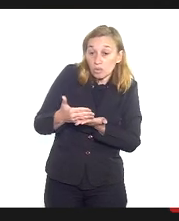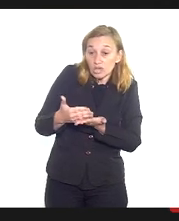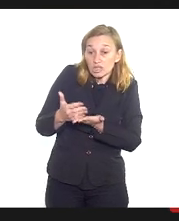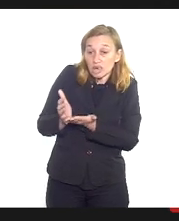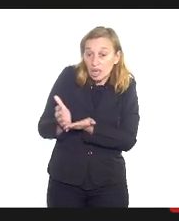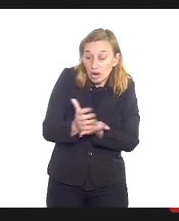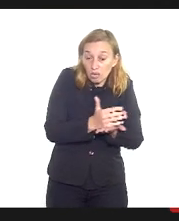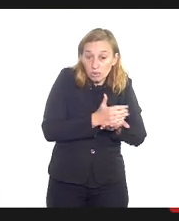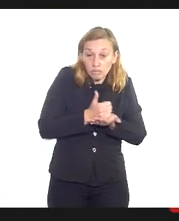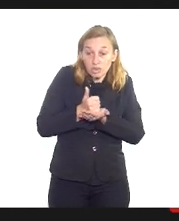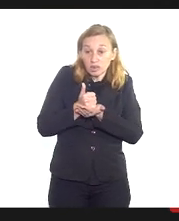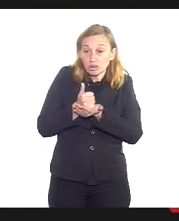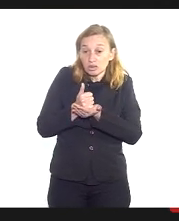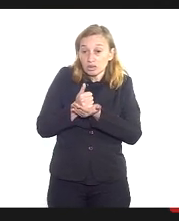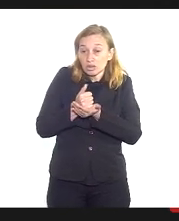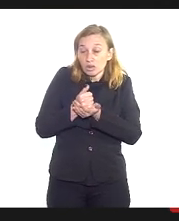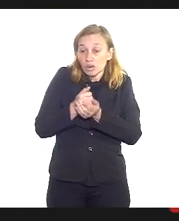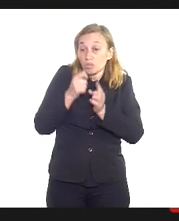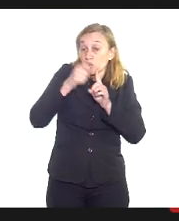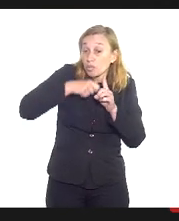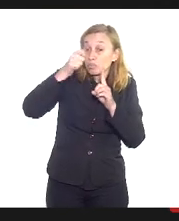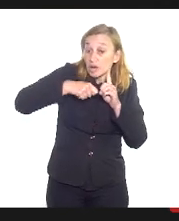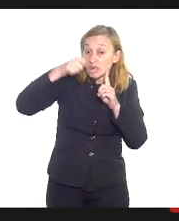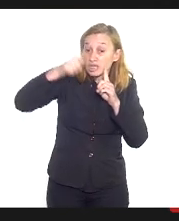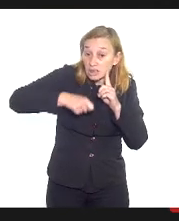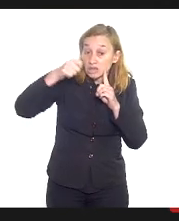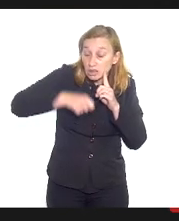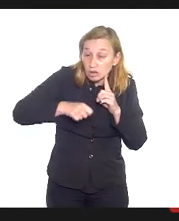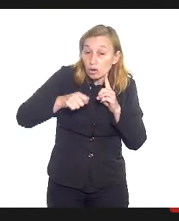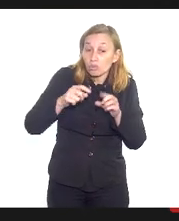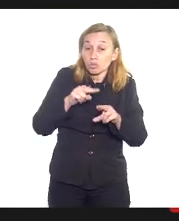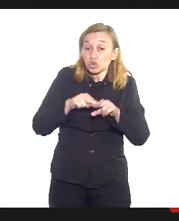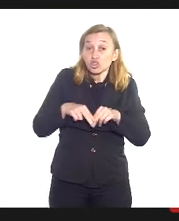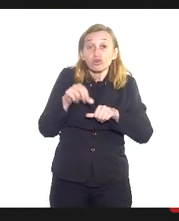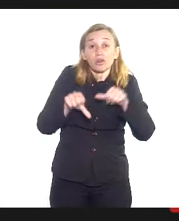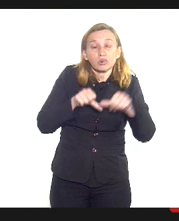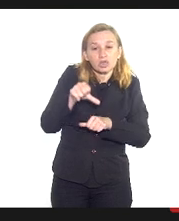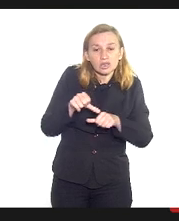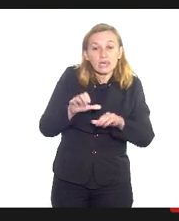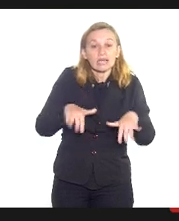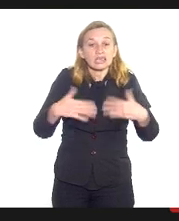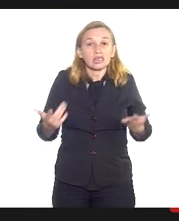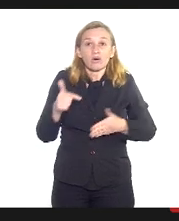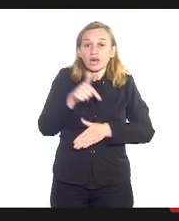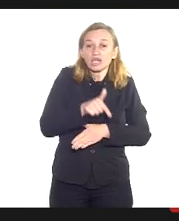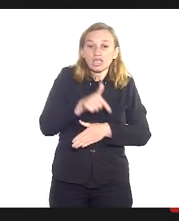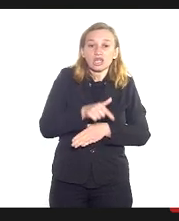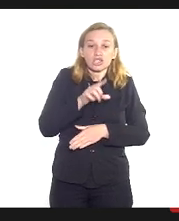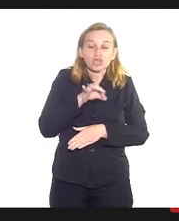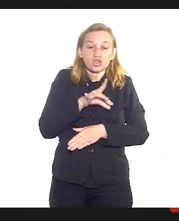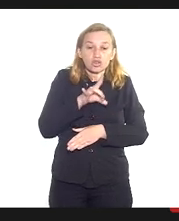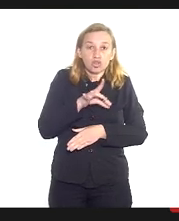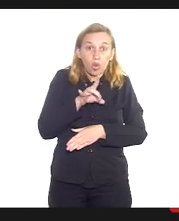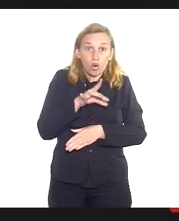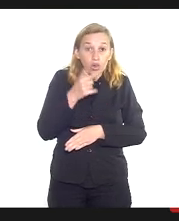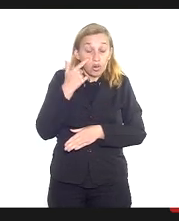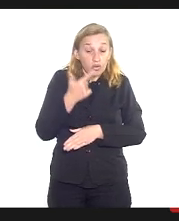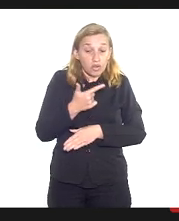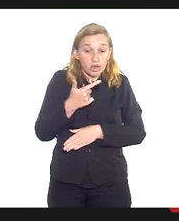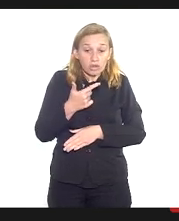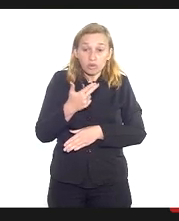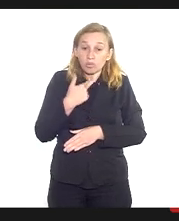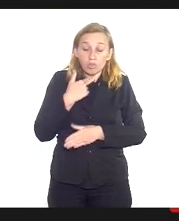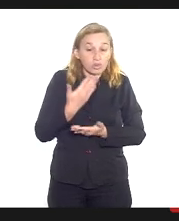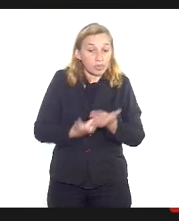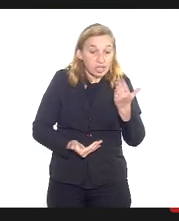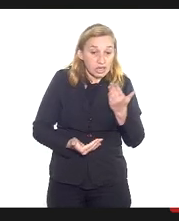recolhimentos mensais da participação especial por causa desse depósito, por causa dessa mudança. Então, aqui é só uma proposição que eu acho que não pode se perder de mira,